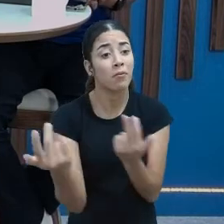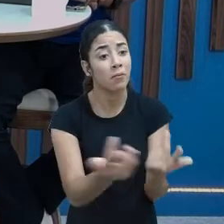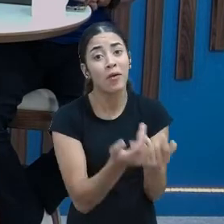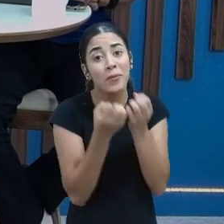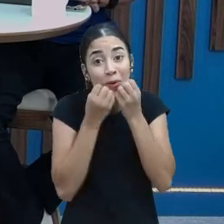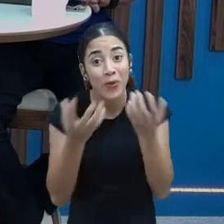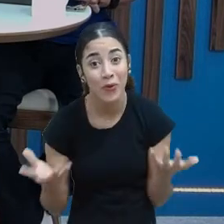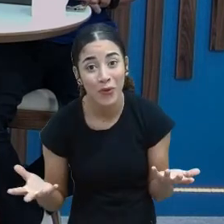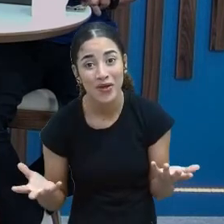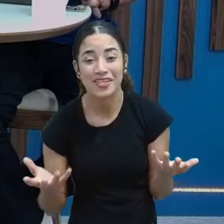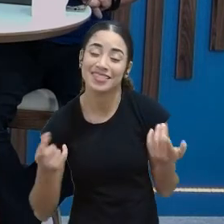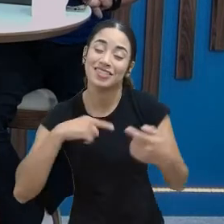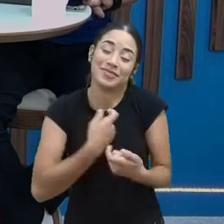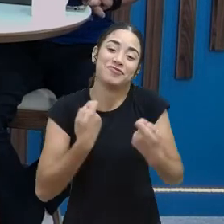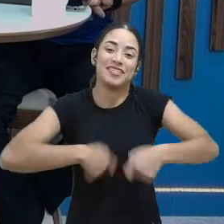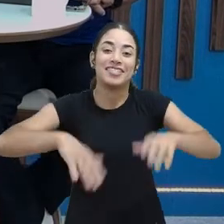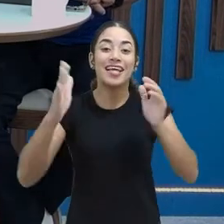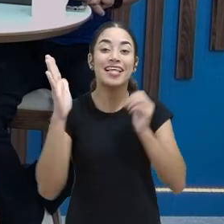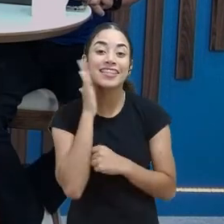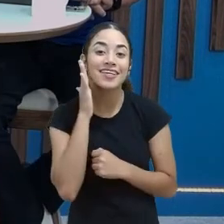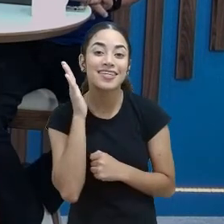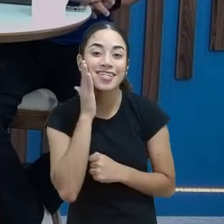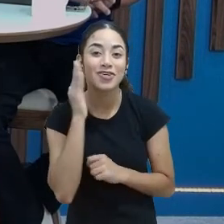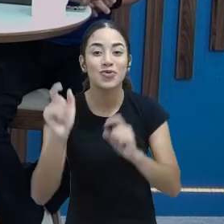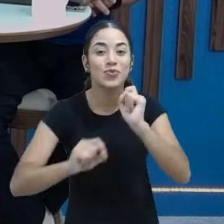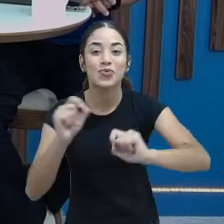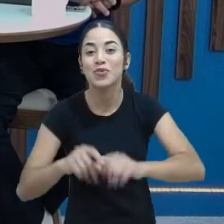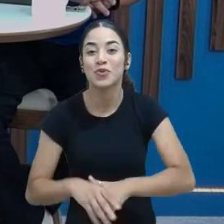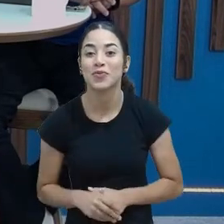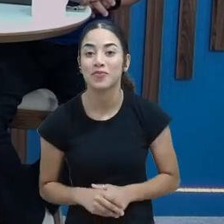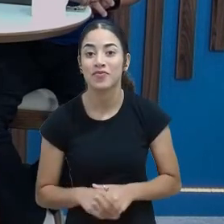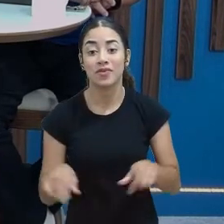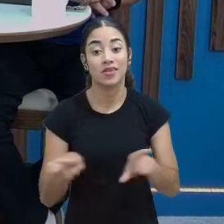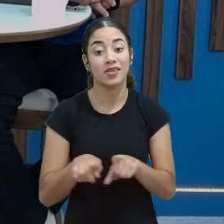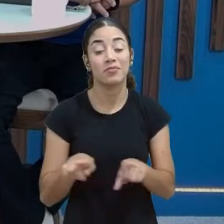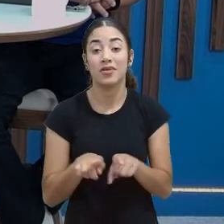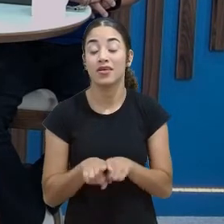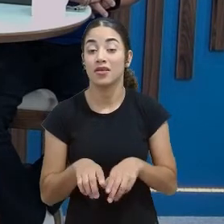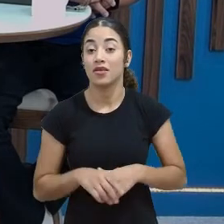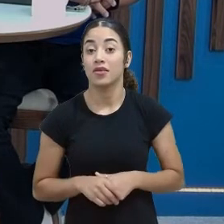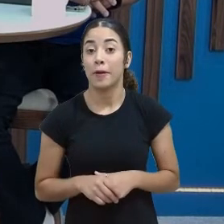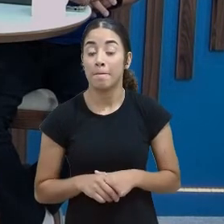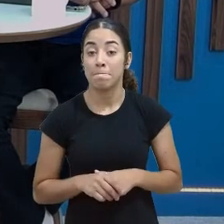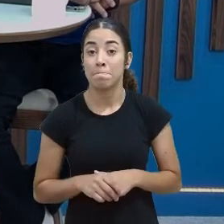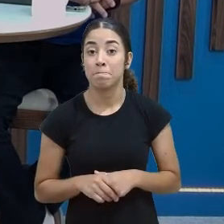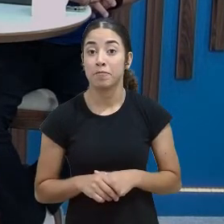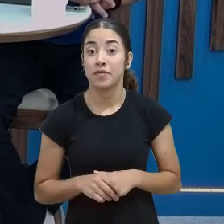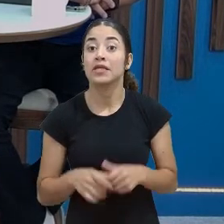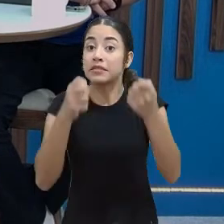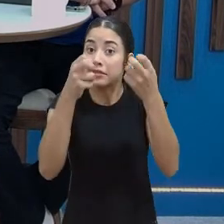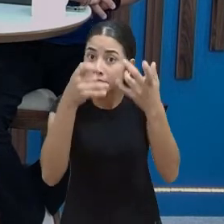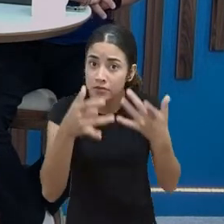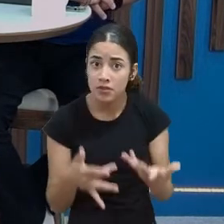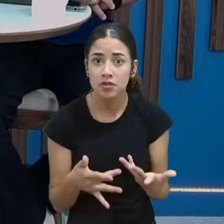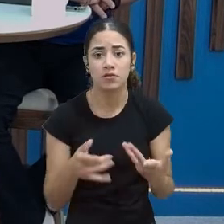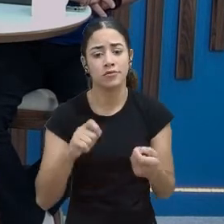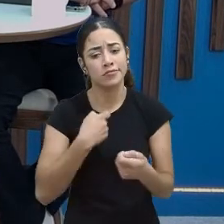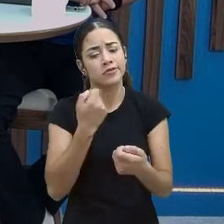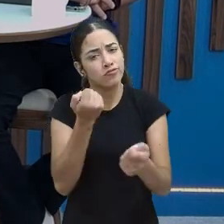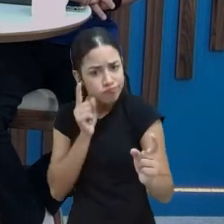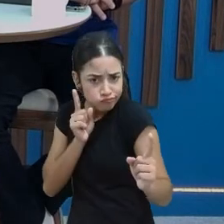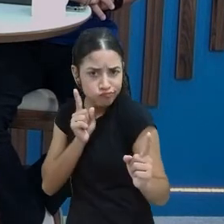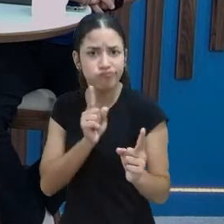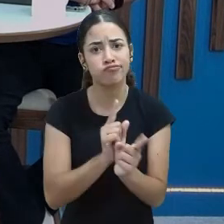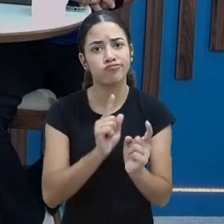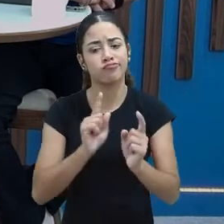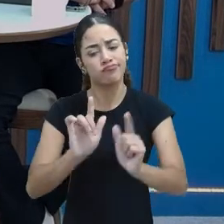gente precisa, né, entender e reforçar sobre isso, né, que a gente precisa chegar junto dessa